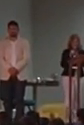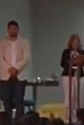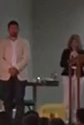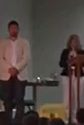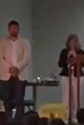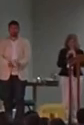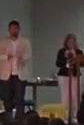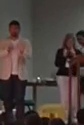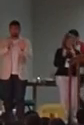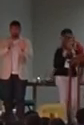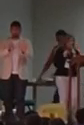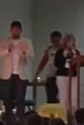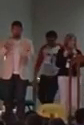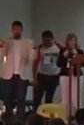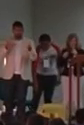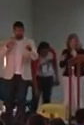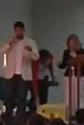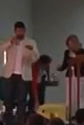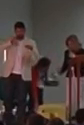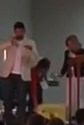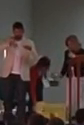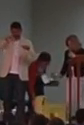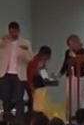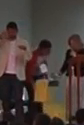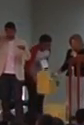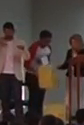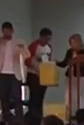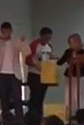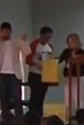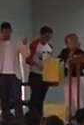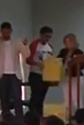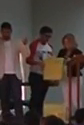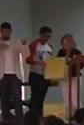Faremos agora mais um sorteio de mais um tema.